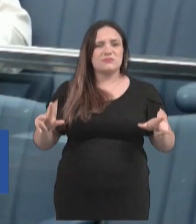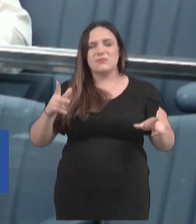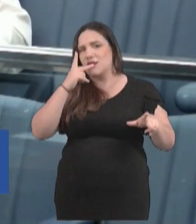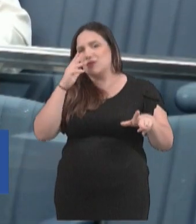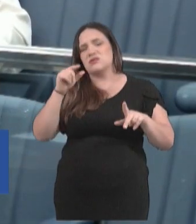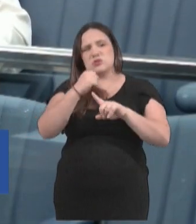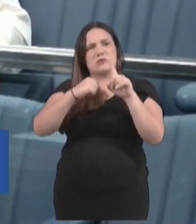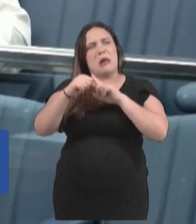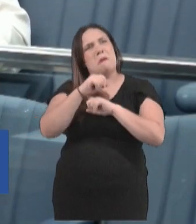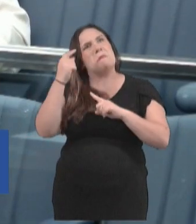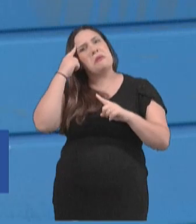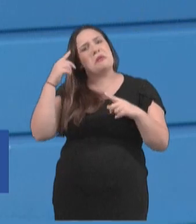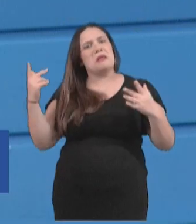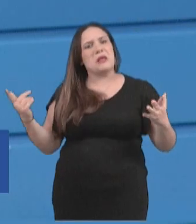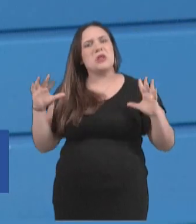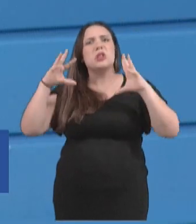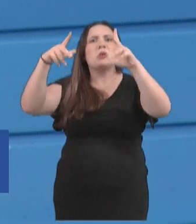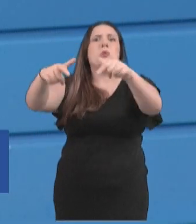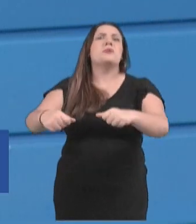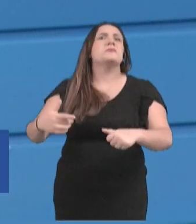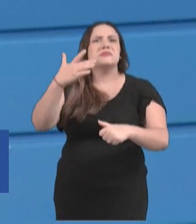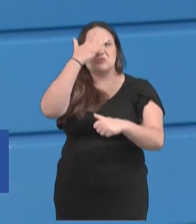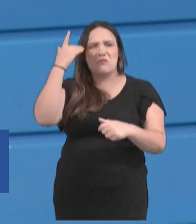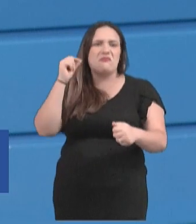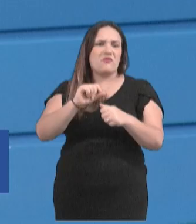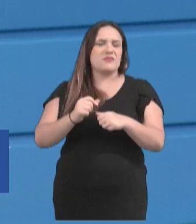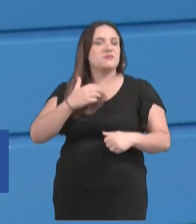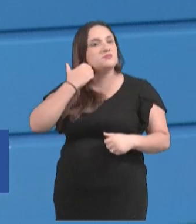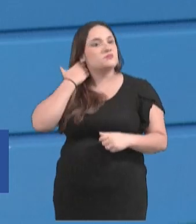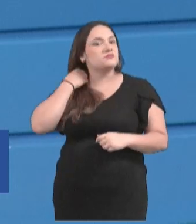sociedade pergunta, será que isso aí acontece